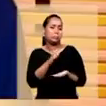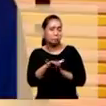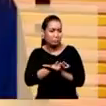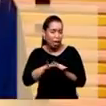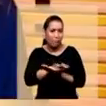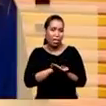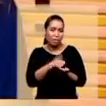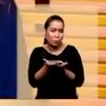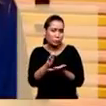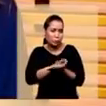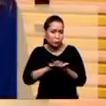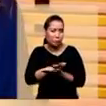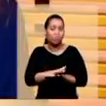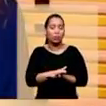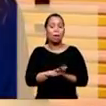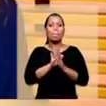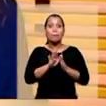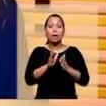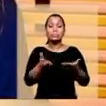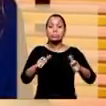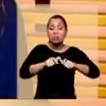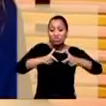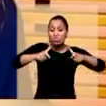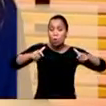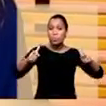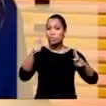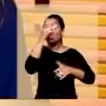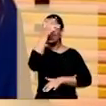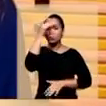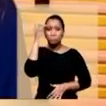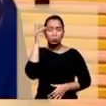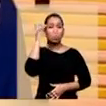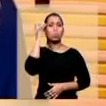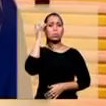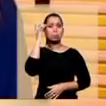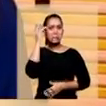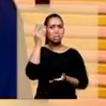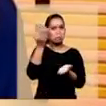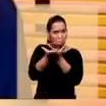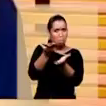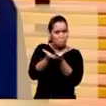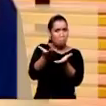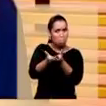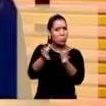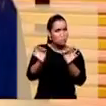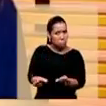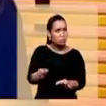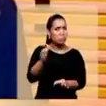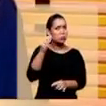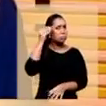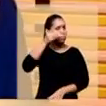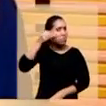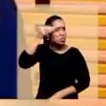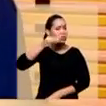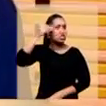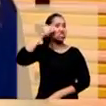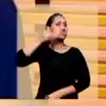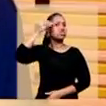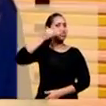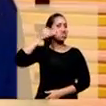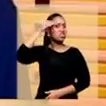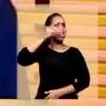qualificação, quanto teve um aumento muito grande de pessoas altamente qualificadas, com experiência em